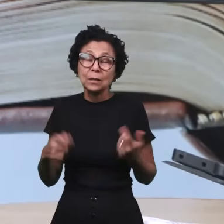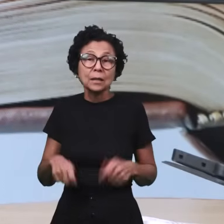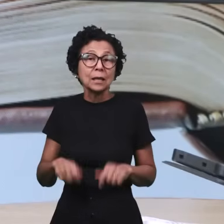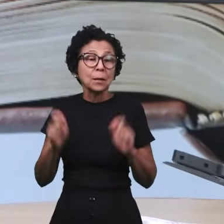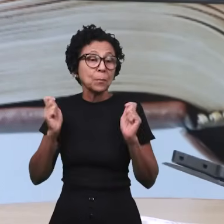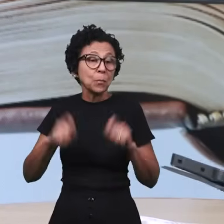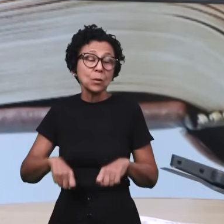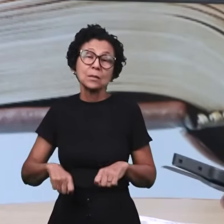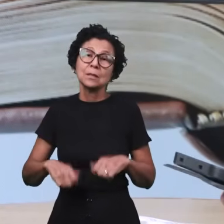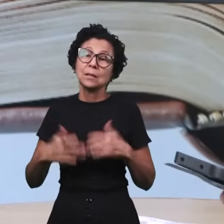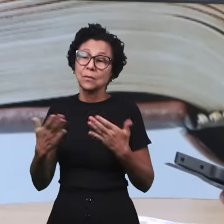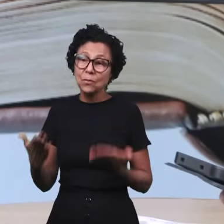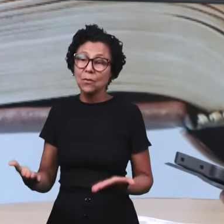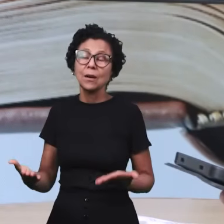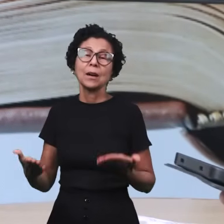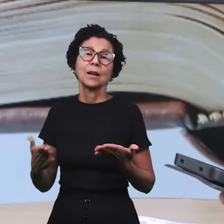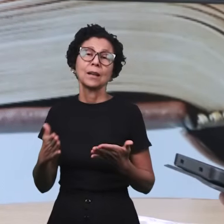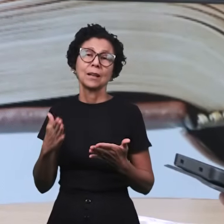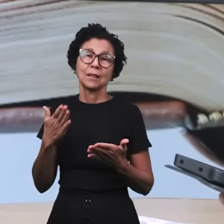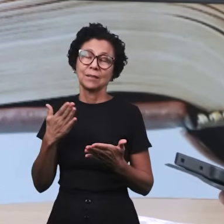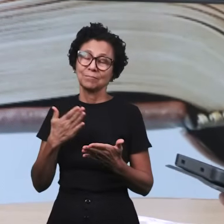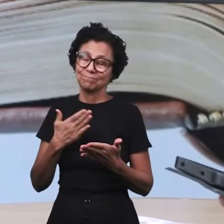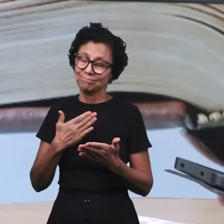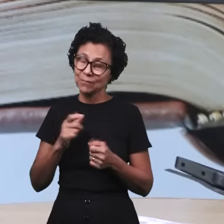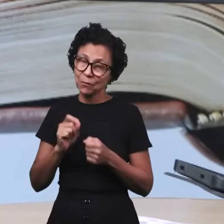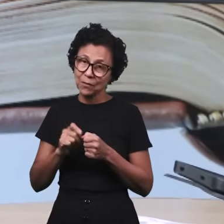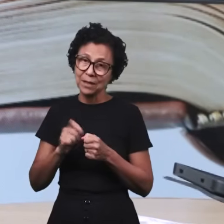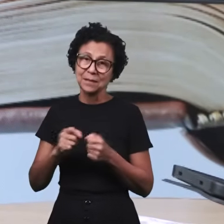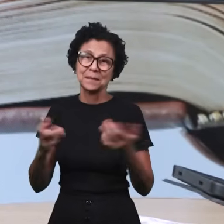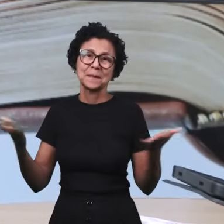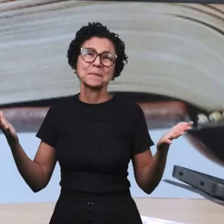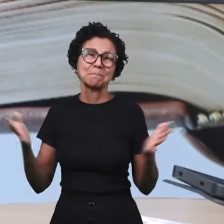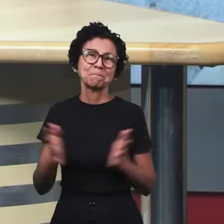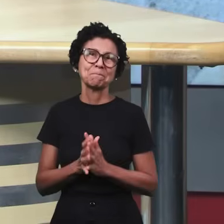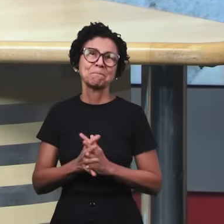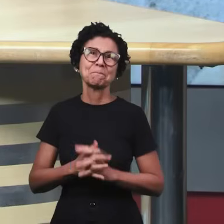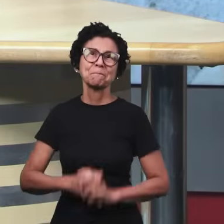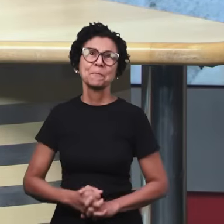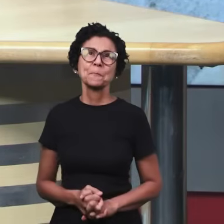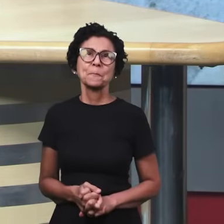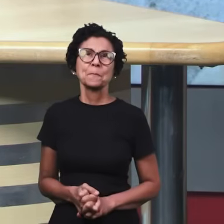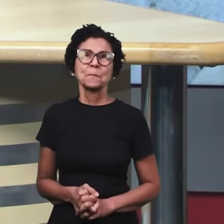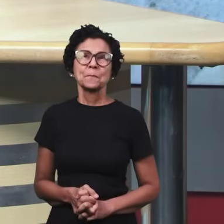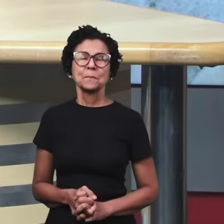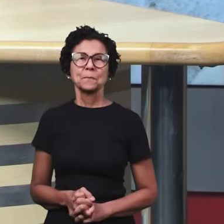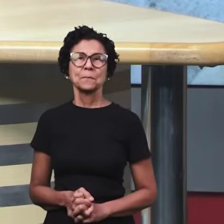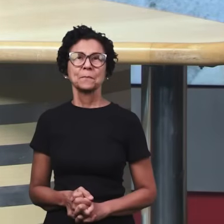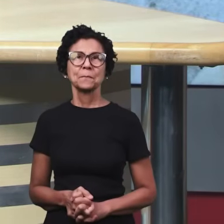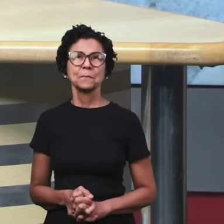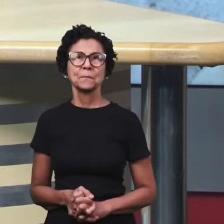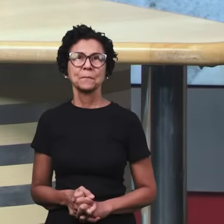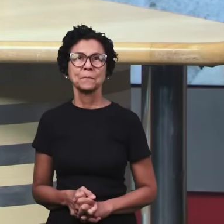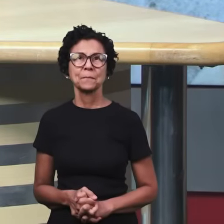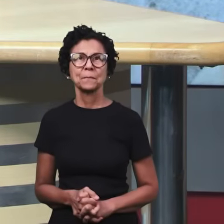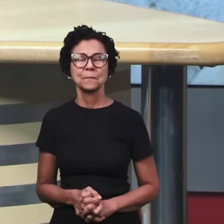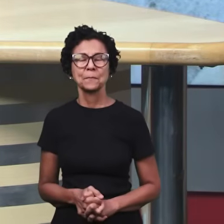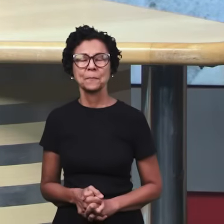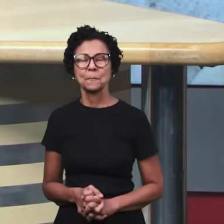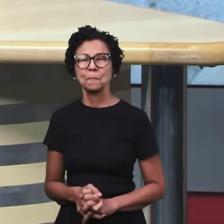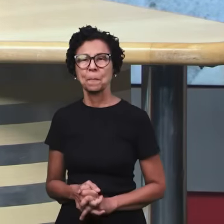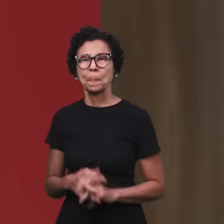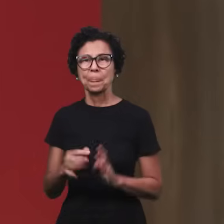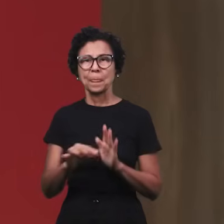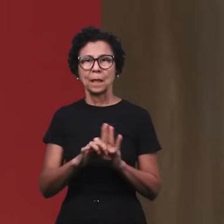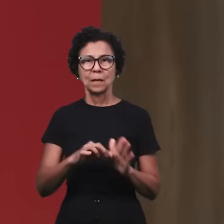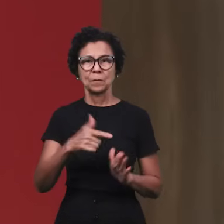fez conforme as forças dela e com muita alegria, né? Uma bênção. Amém. E prosseguindo aqui, agora nós vamos